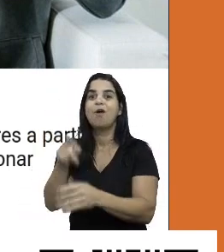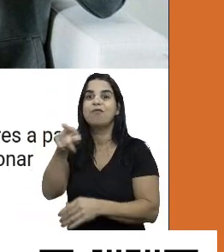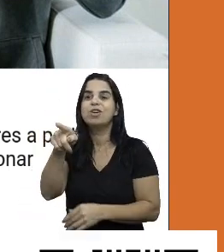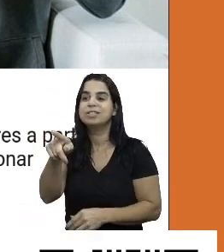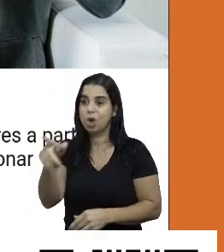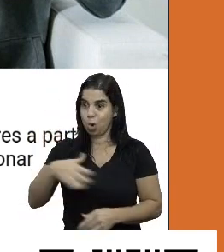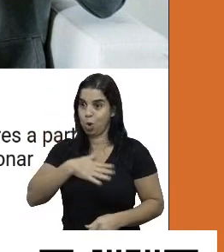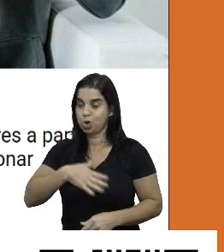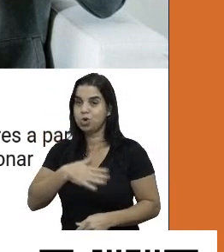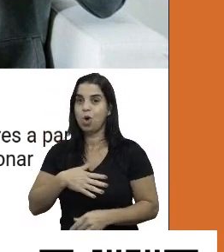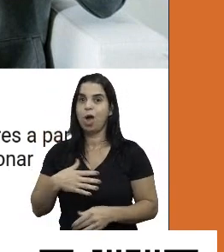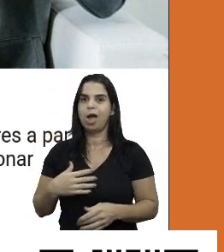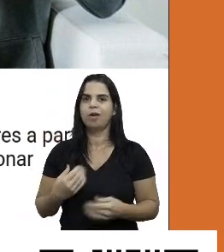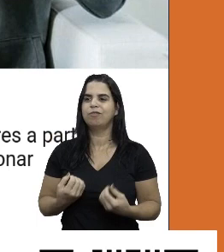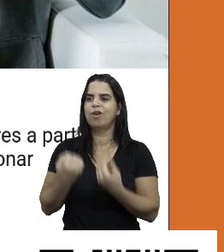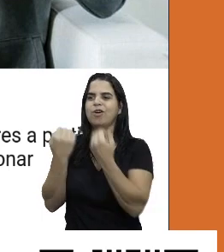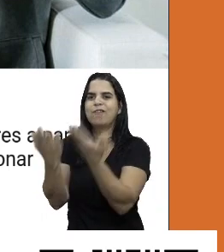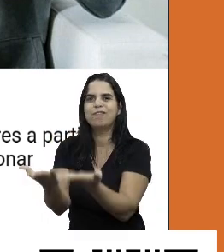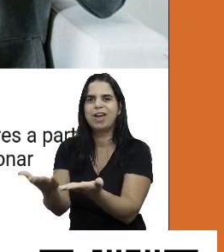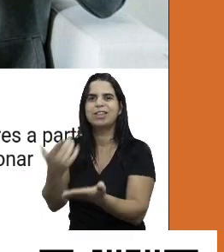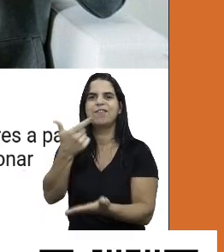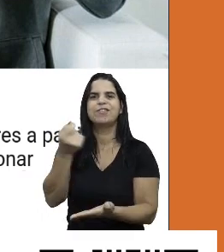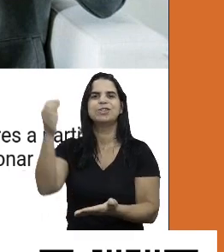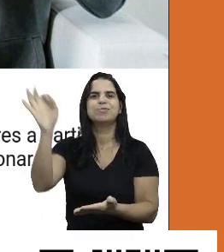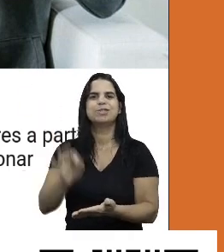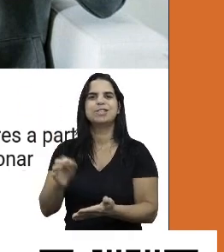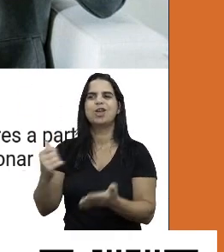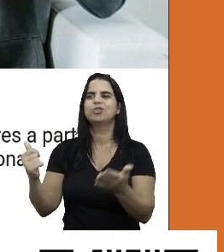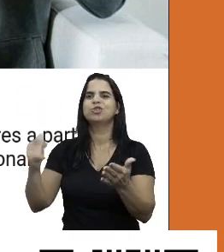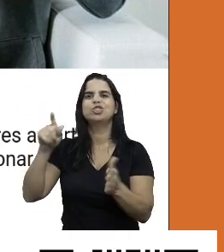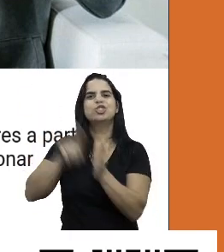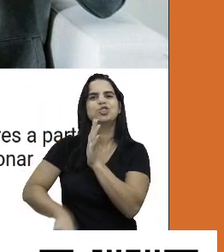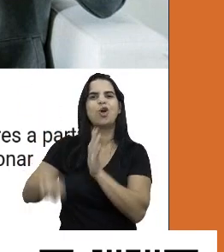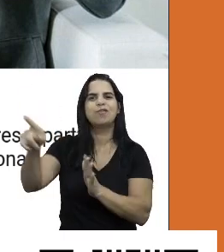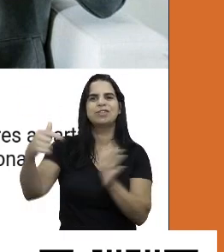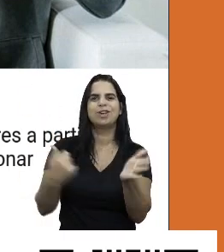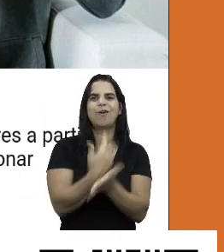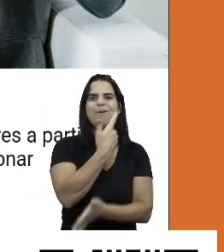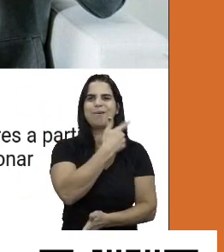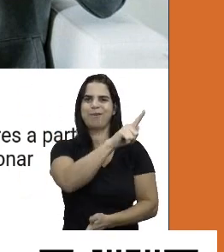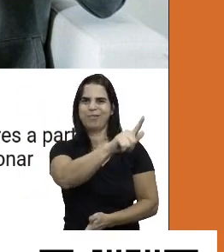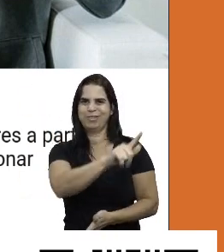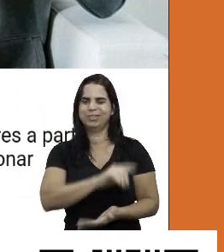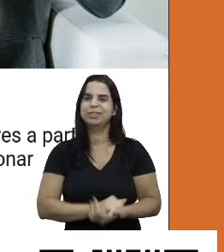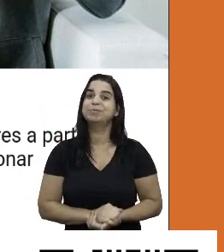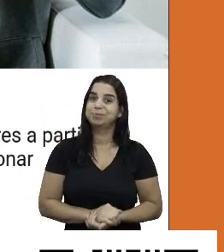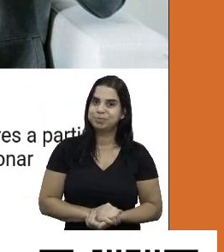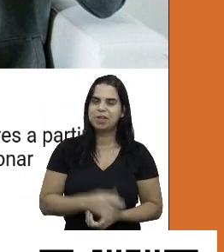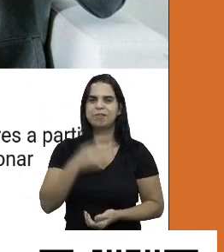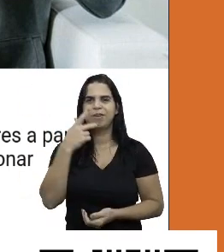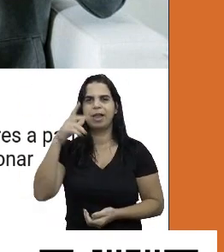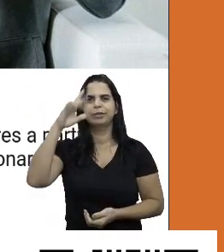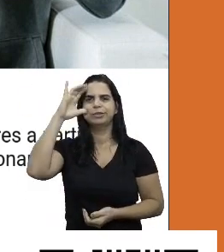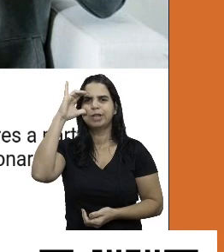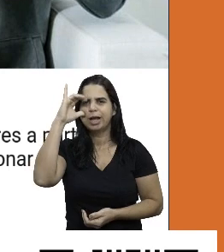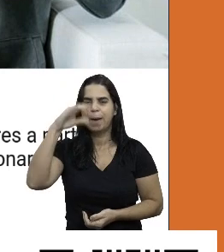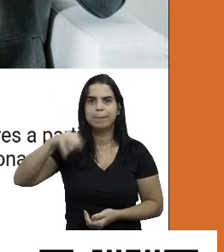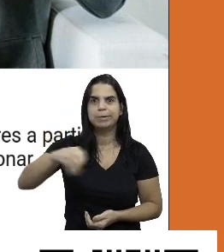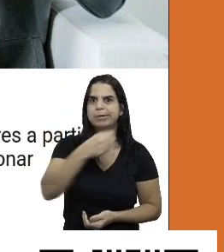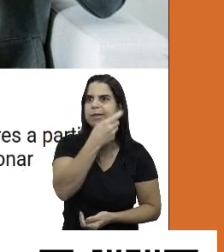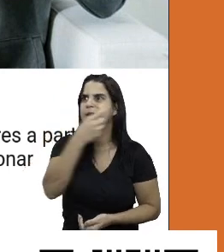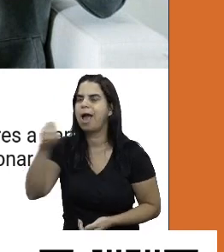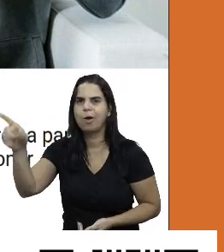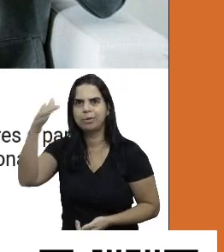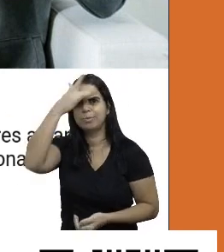desconto para você comprar outro é uma ação Então tudo isso é automatizado mas quando você fala no Instagram de milhões e milhões de pessoas